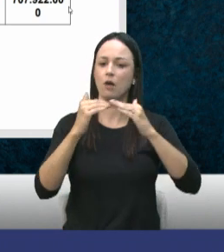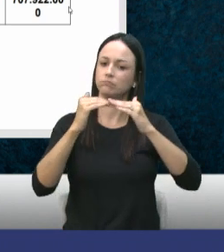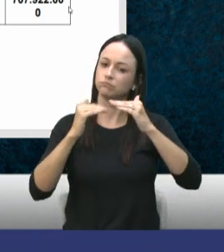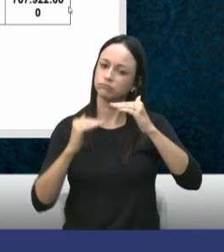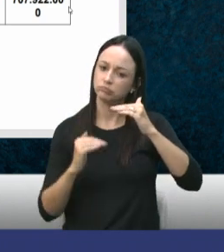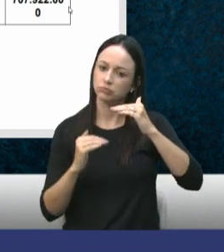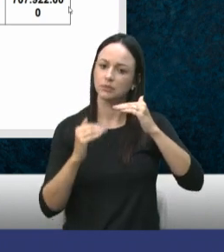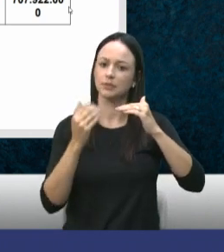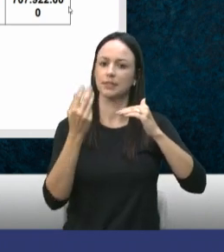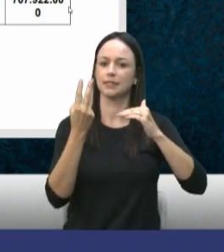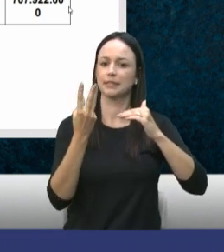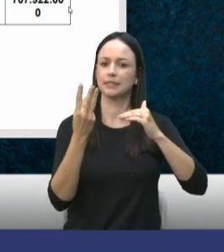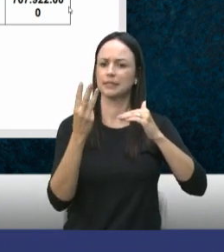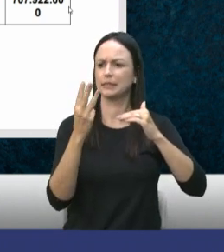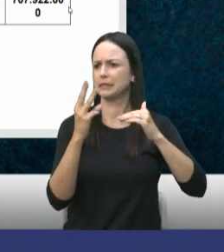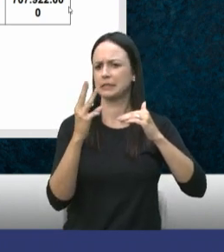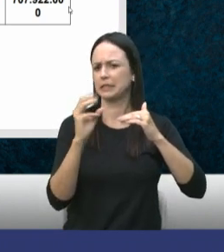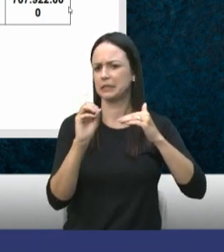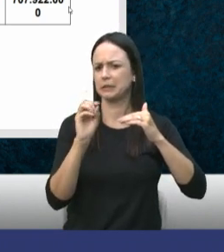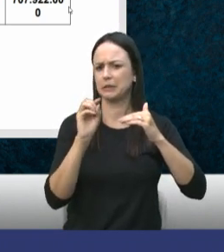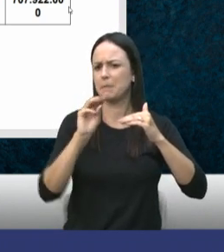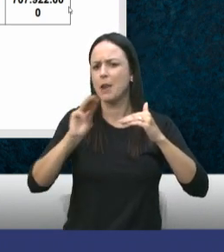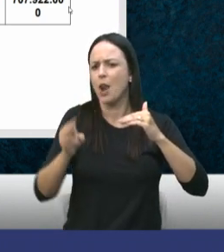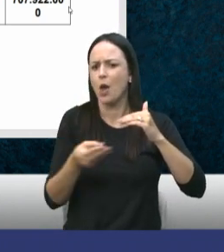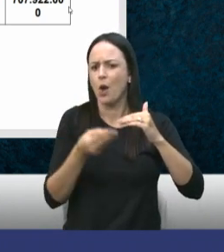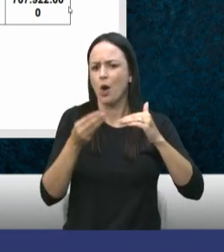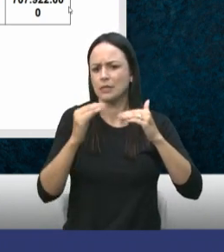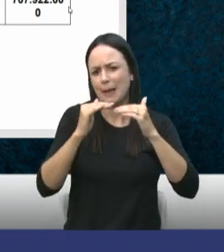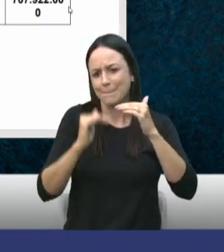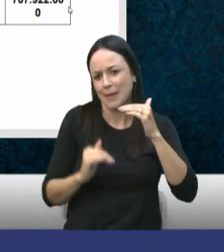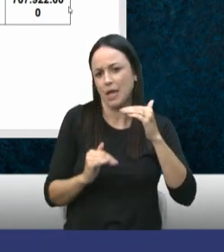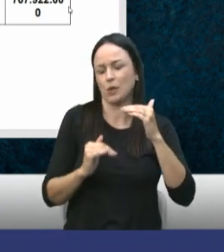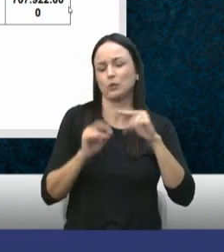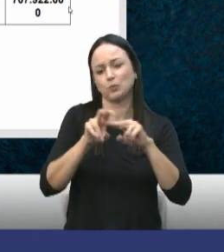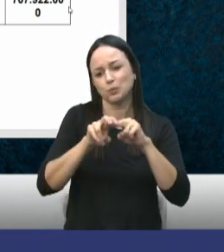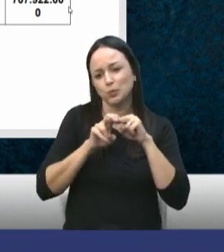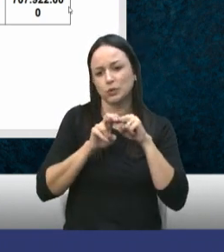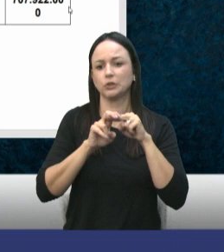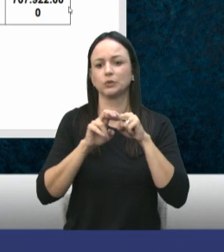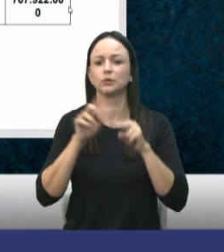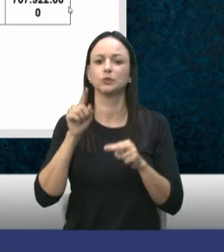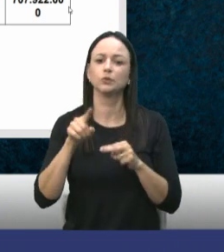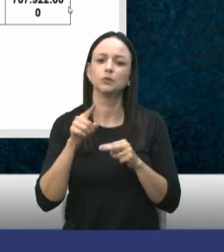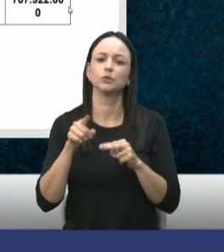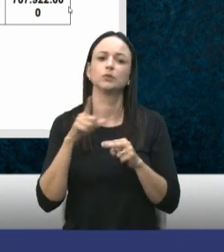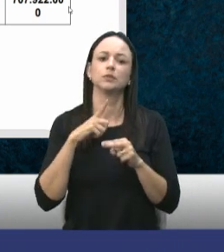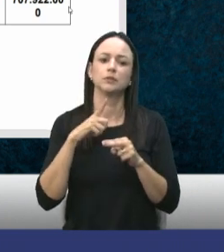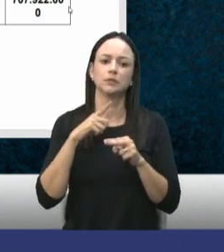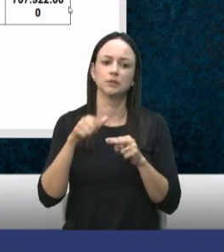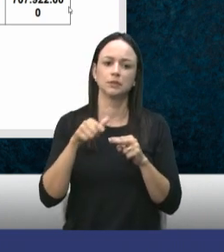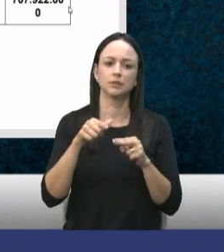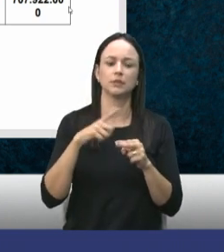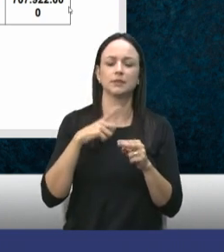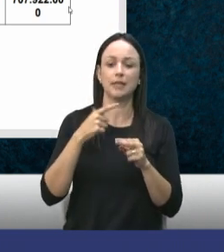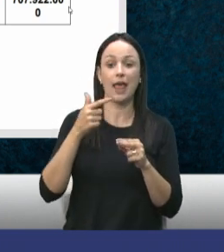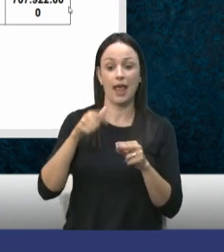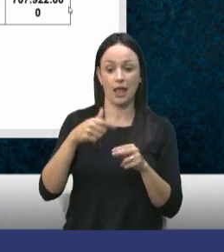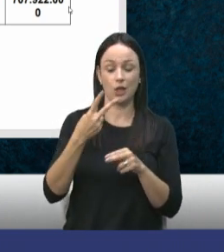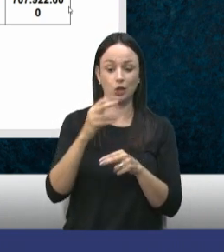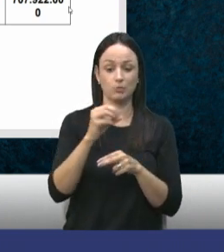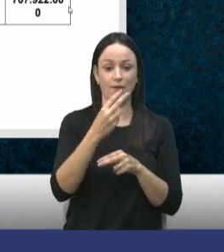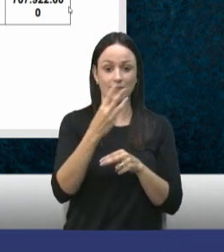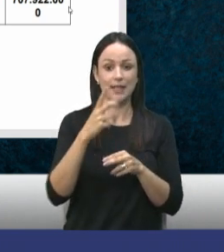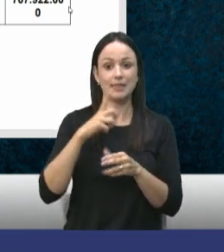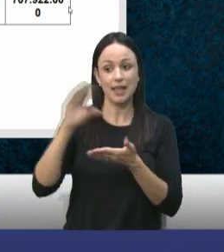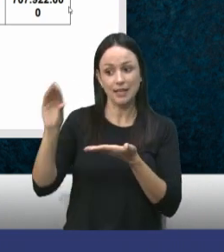30 e poucos milhões aqui, que é referente, então, a essa operação de crédito que está prevista para 2023,